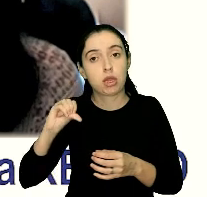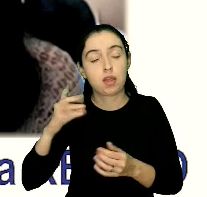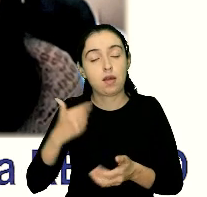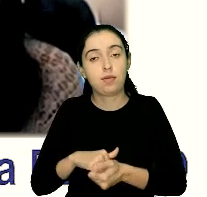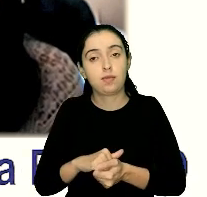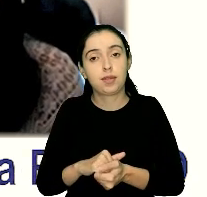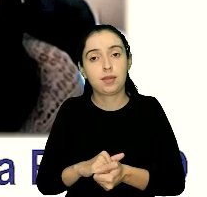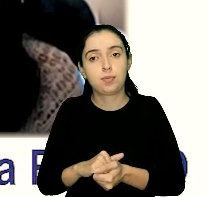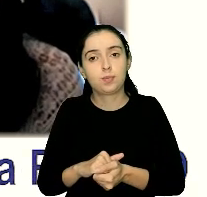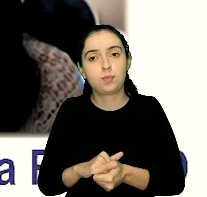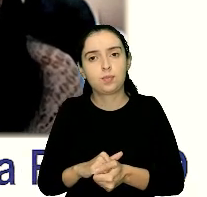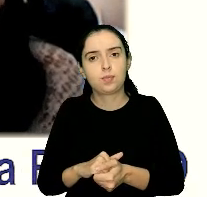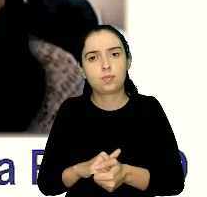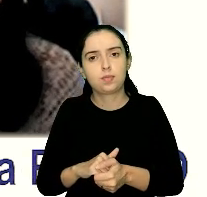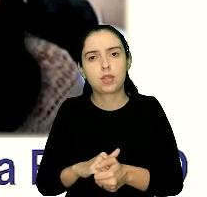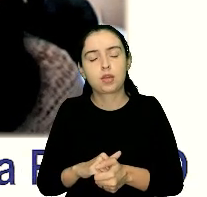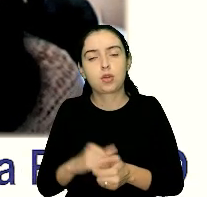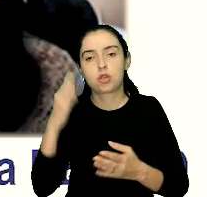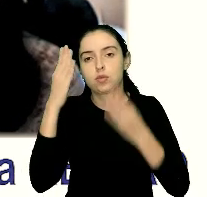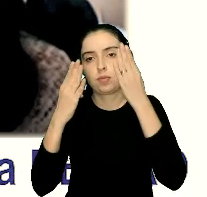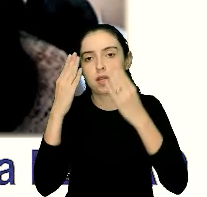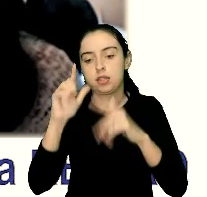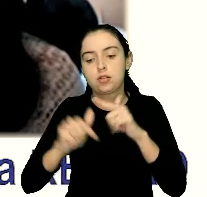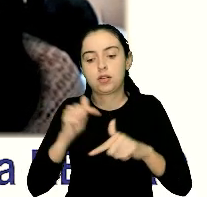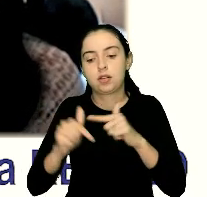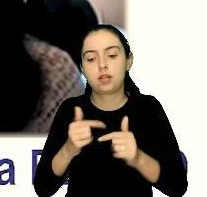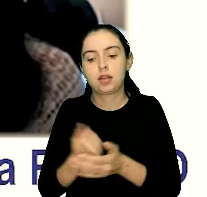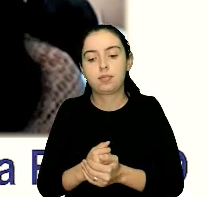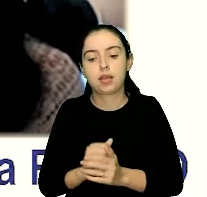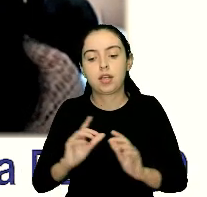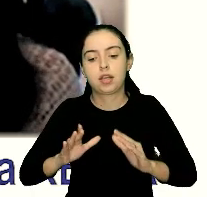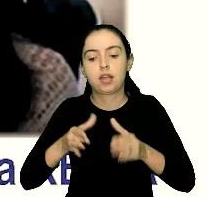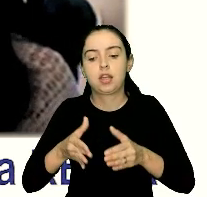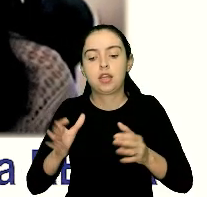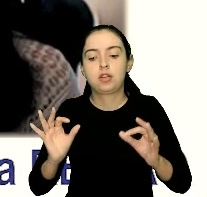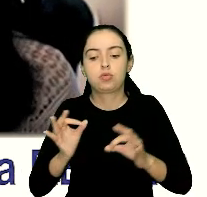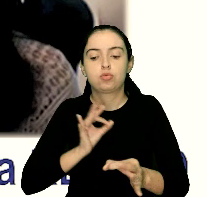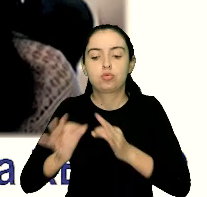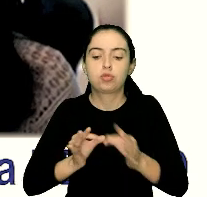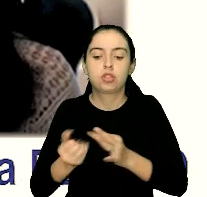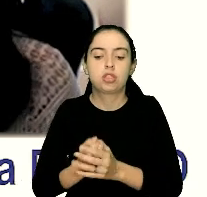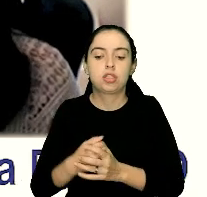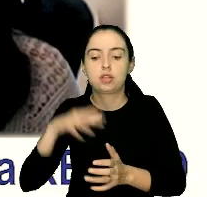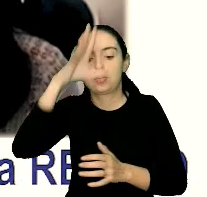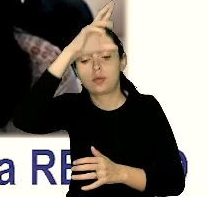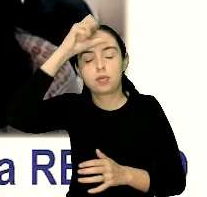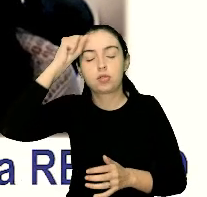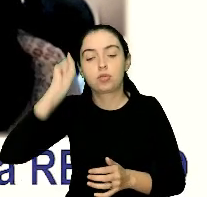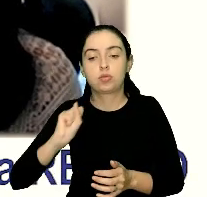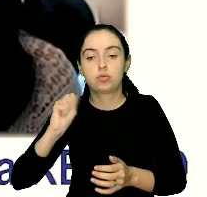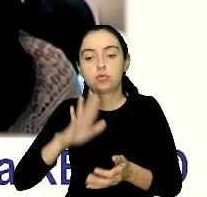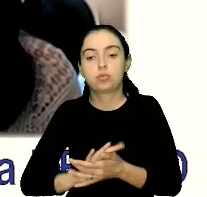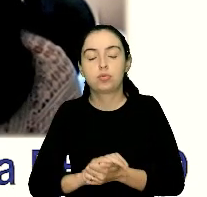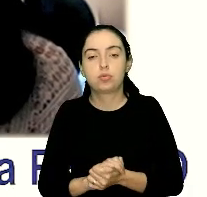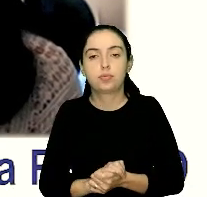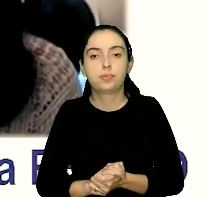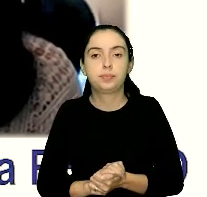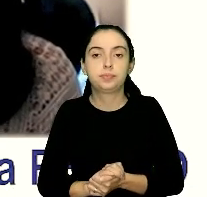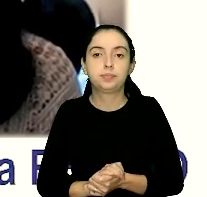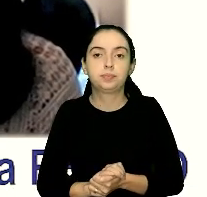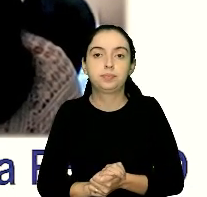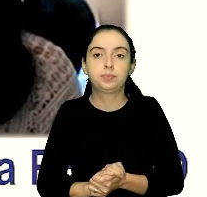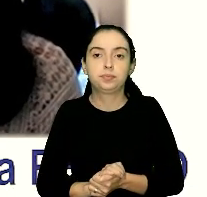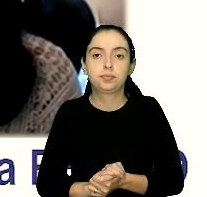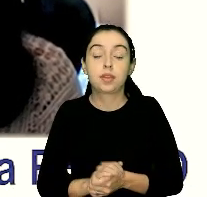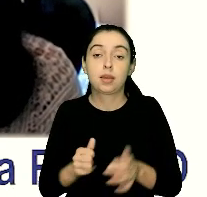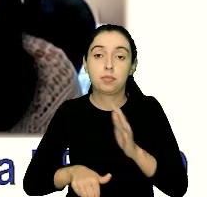psicóloga do trabalho aqui na Justiça Federal do Mato Grosso do Sul. E assim, é a primeira vez que a